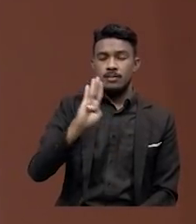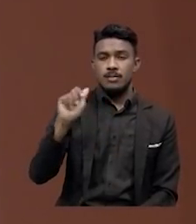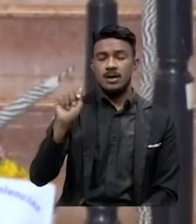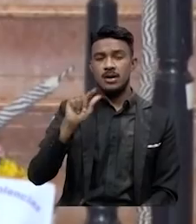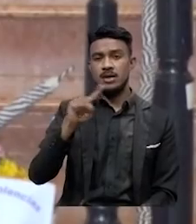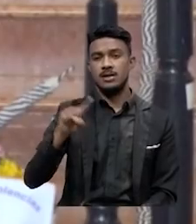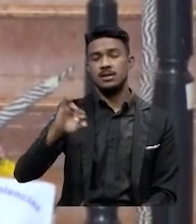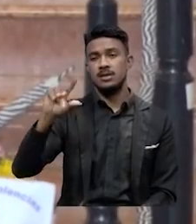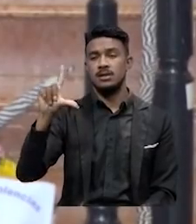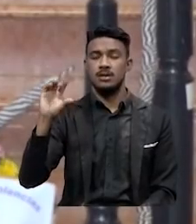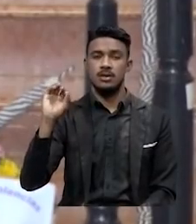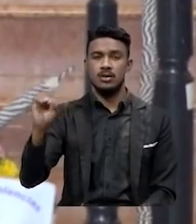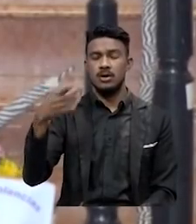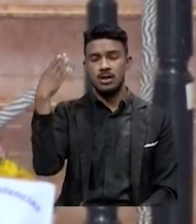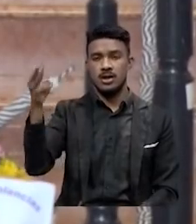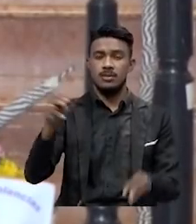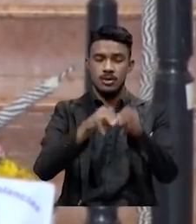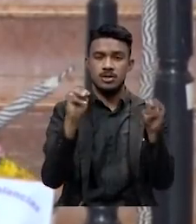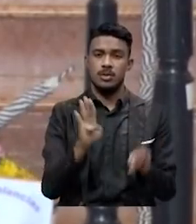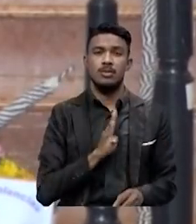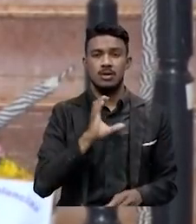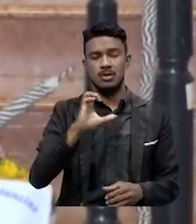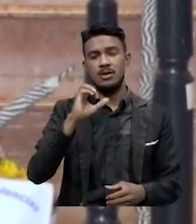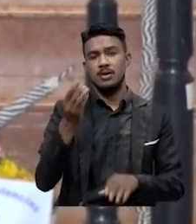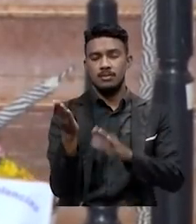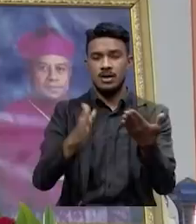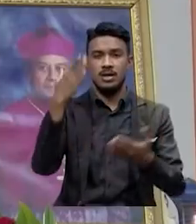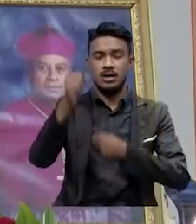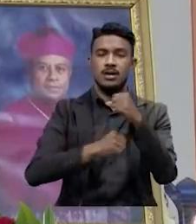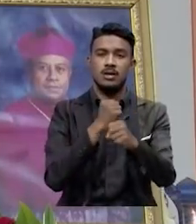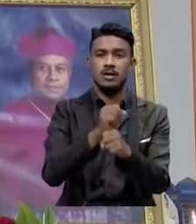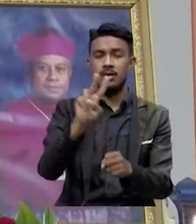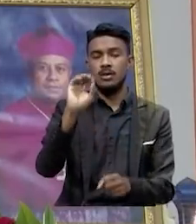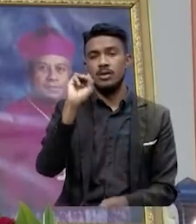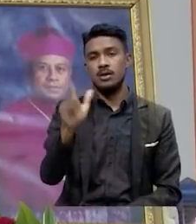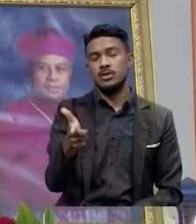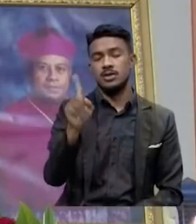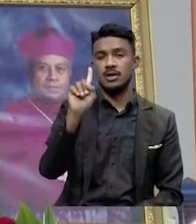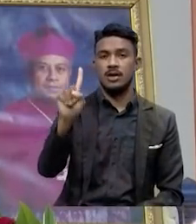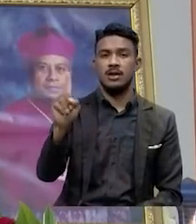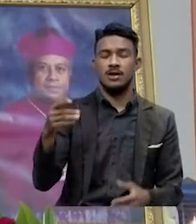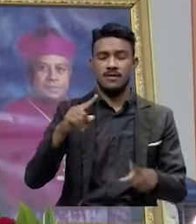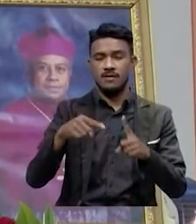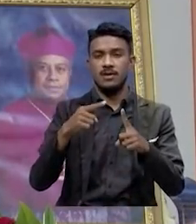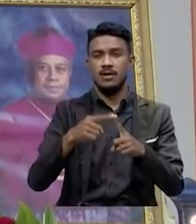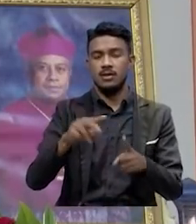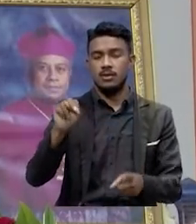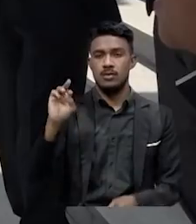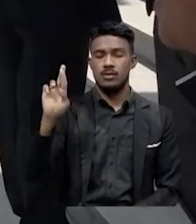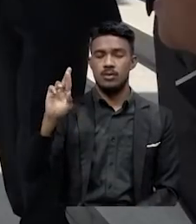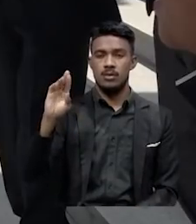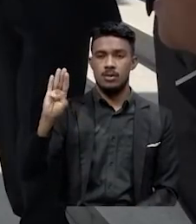Diocese Baucau Torre Mata Nevida e retinam Rihung Rua Rua Nulurese Ida, enquanto Dom Norberto do